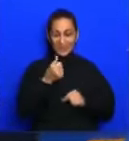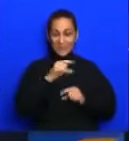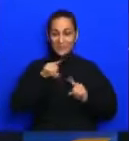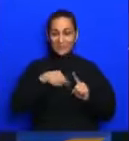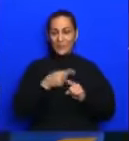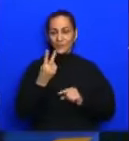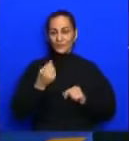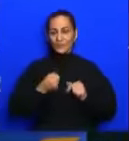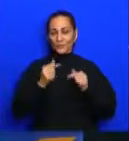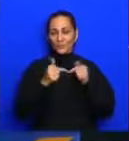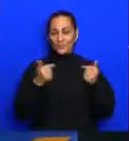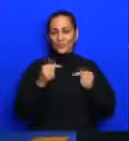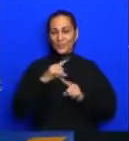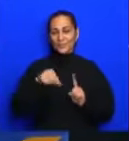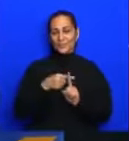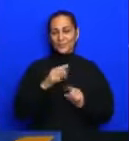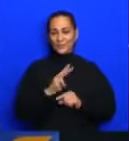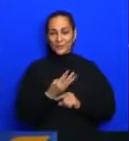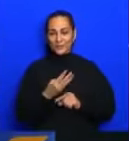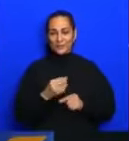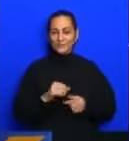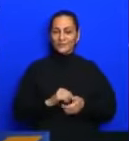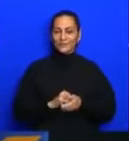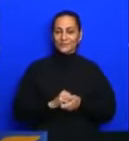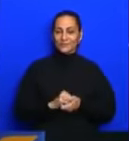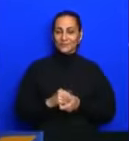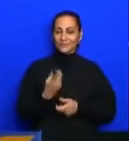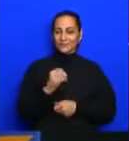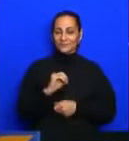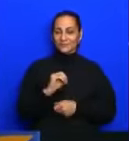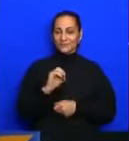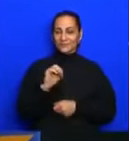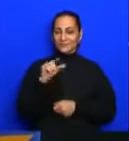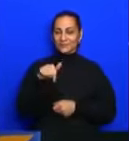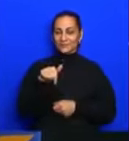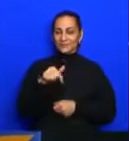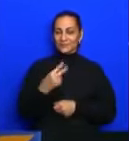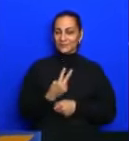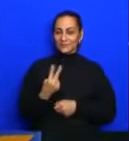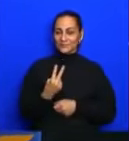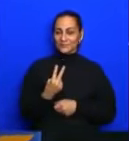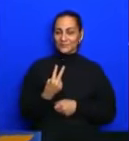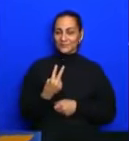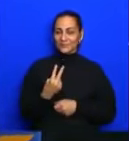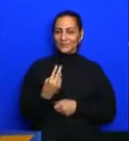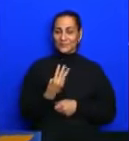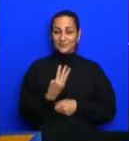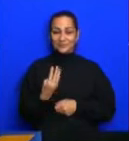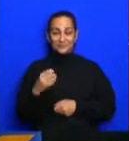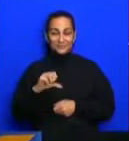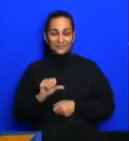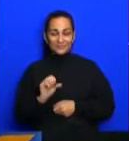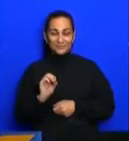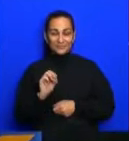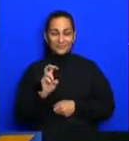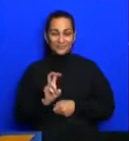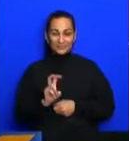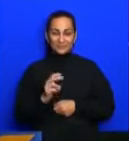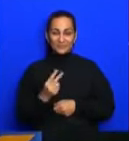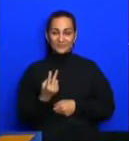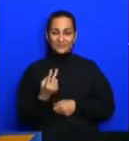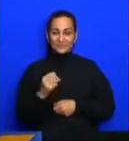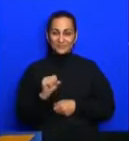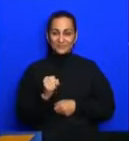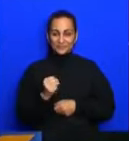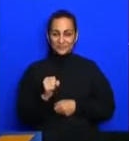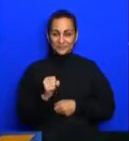6 dezenas e os 2 trevos da Mais Milionária. 10. 07, 22, 39,